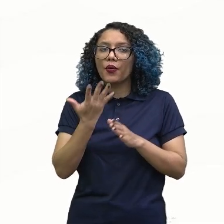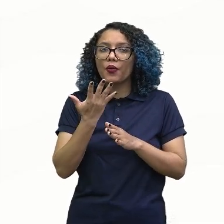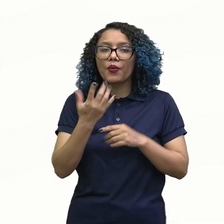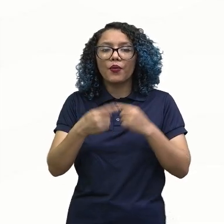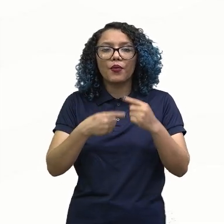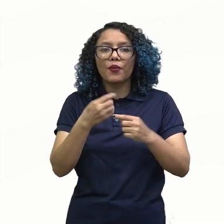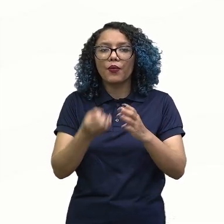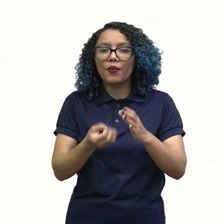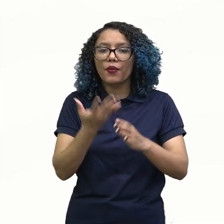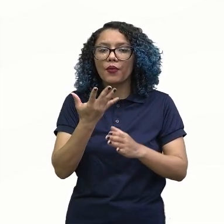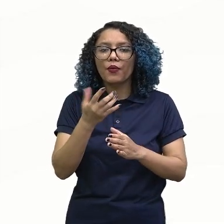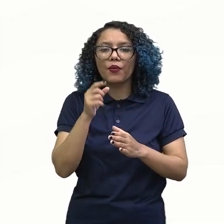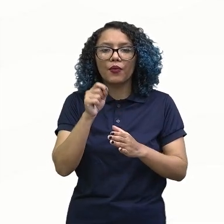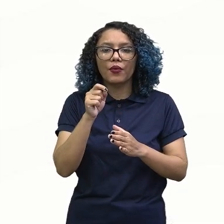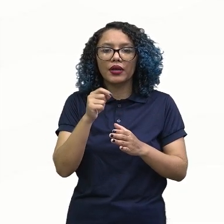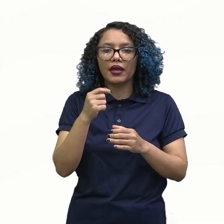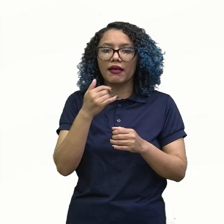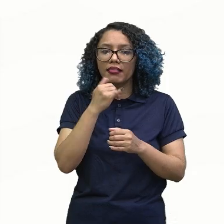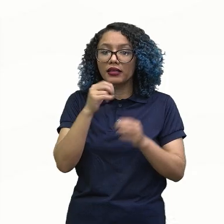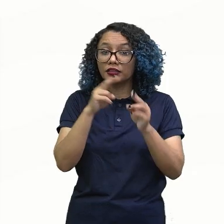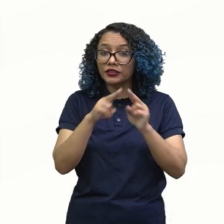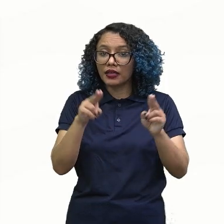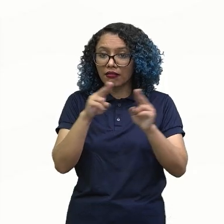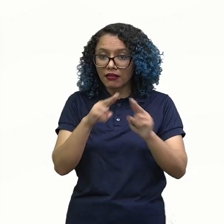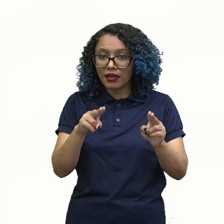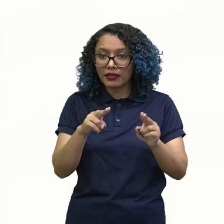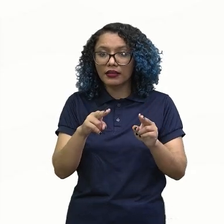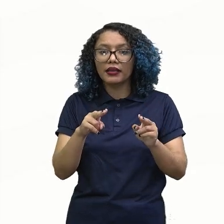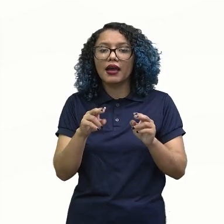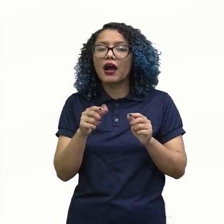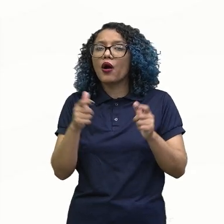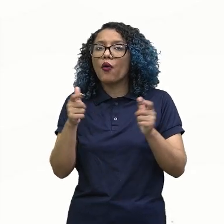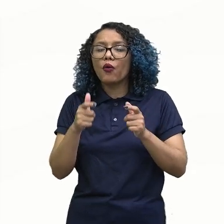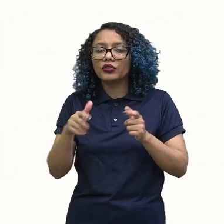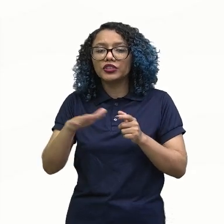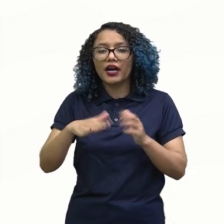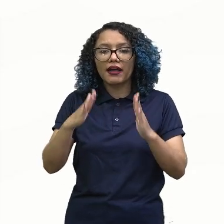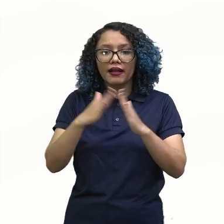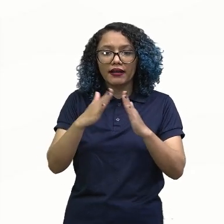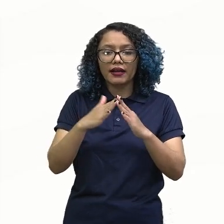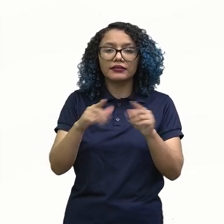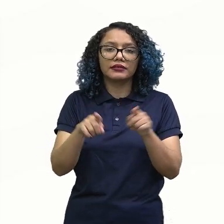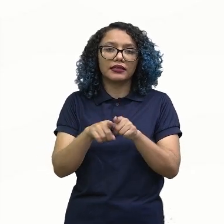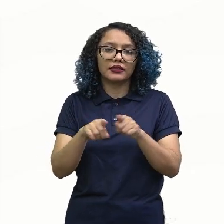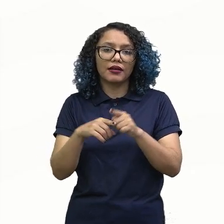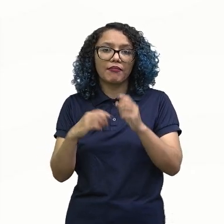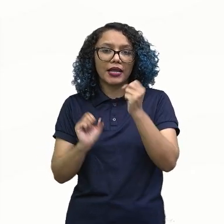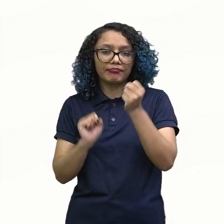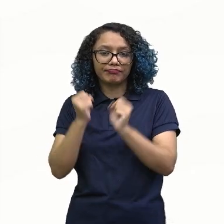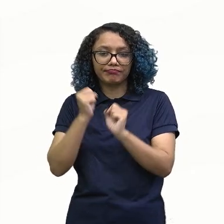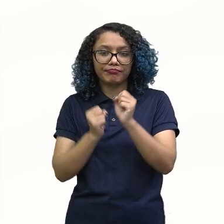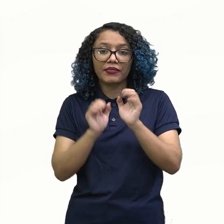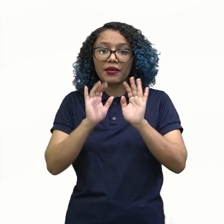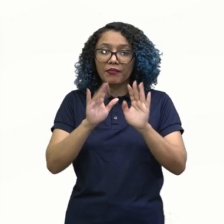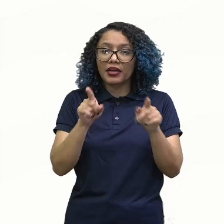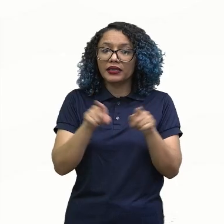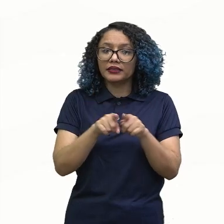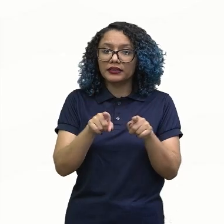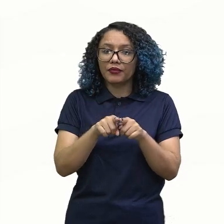elétrica também para residências e indústrias. Claro que envolve também